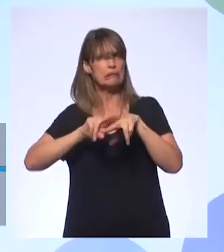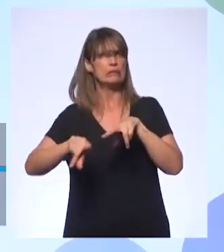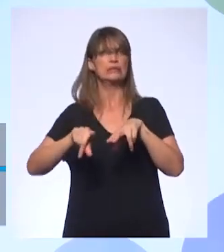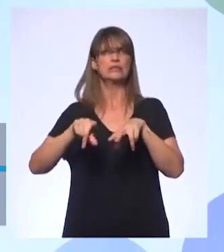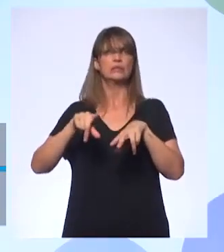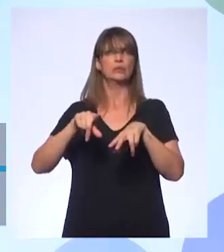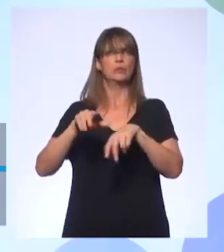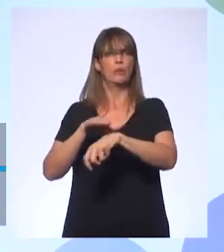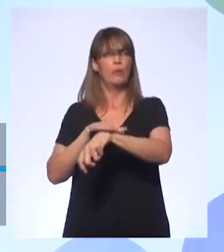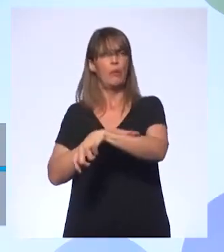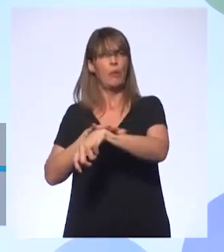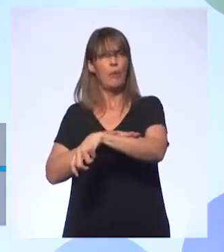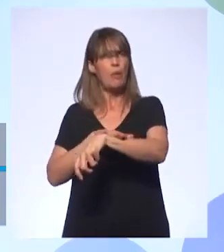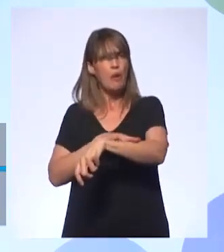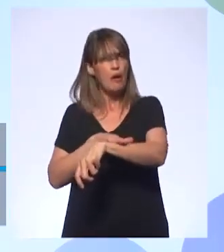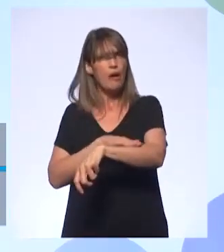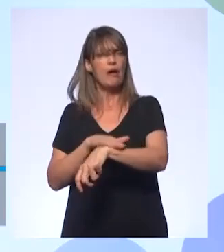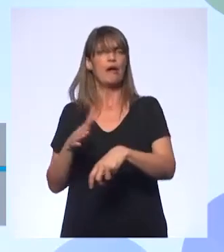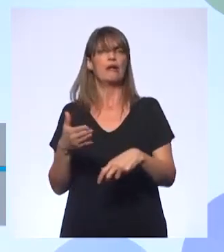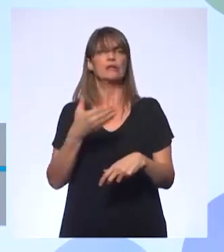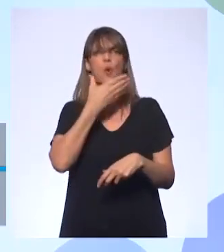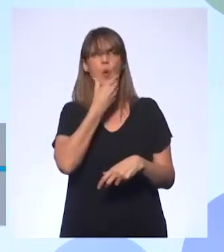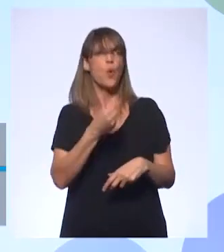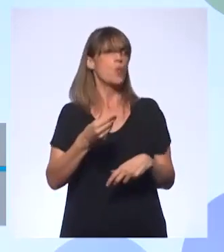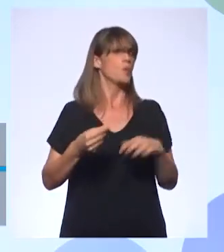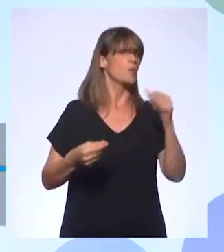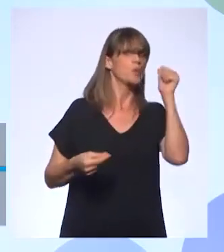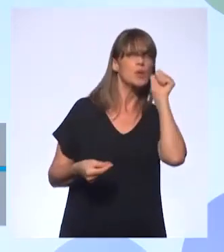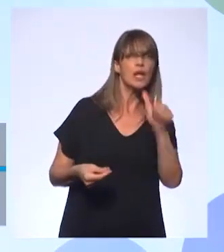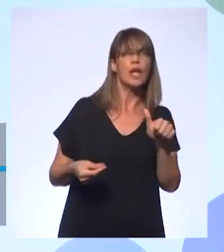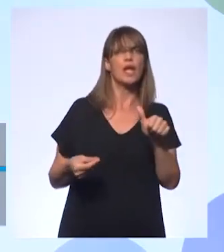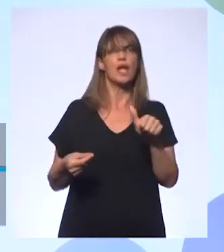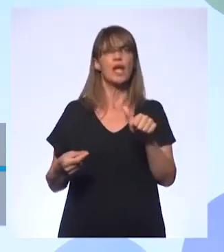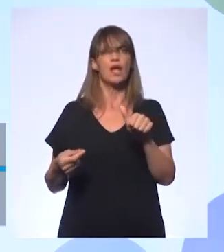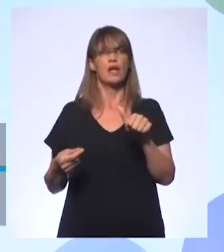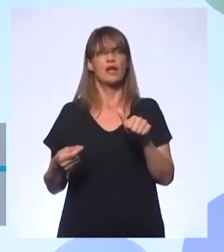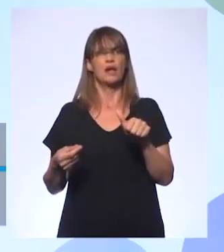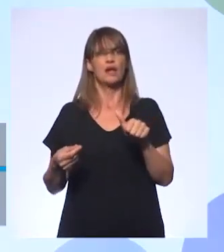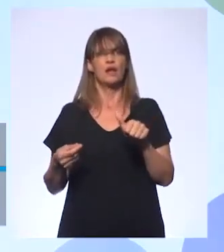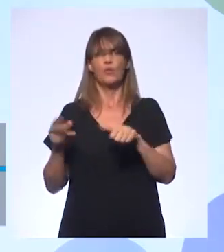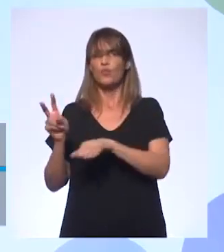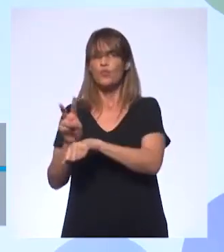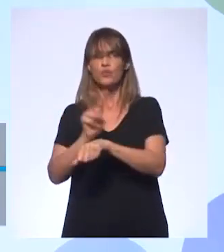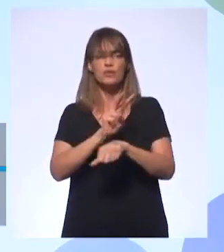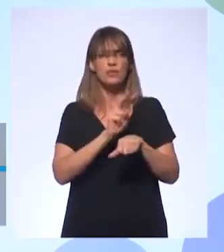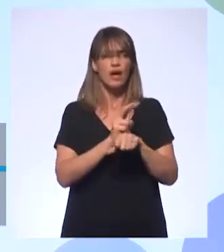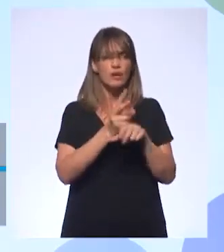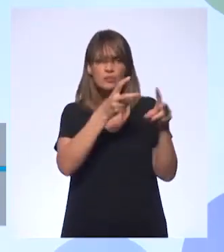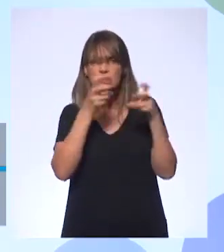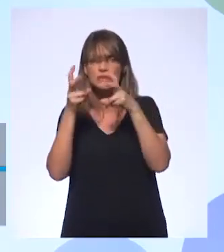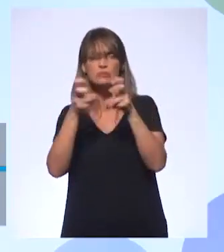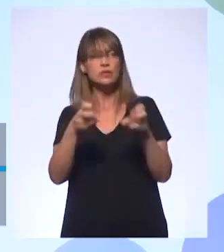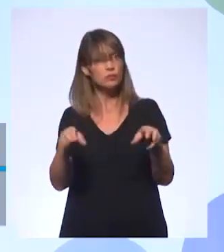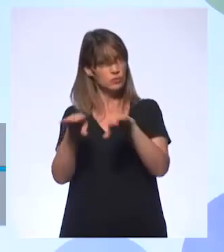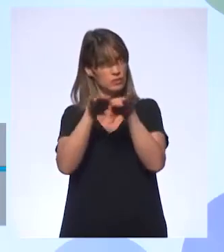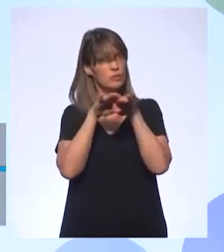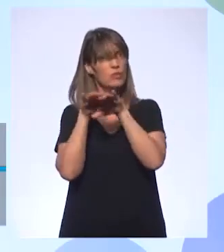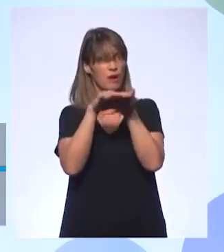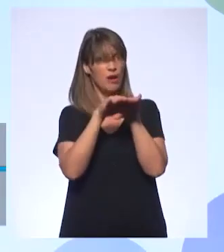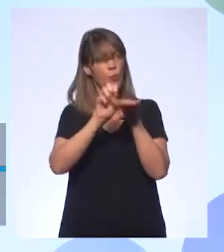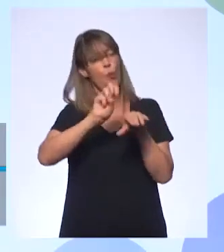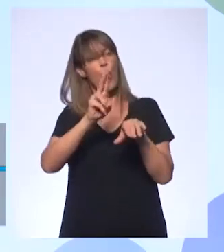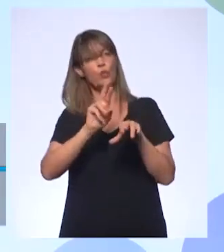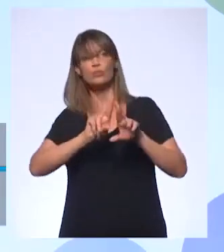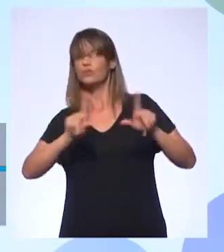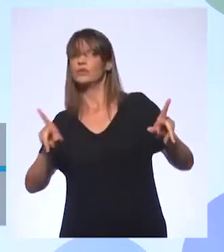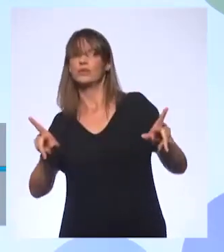né? Será que o fato de que você é homem ou é mulher, isso faz com que você seja tratado diferente ou visto de modo diferente? Então, essas desigualdades,